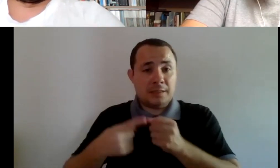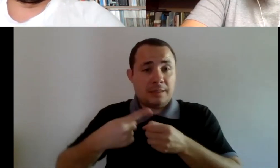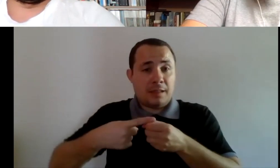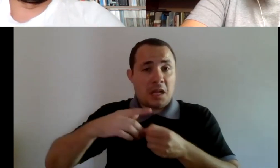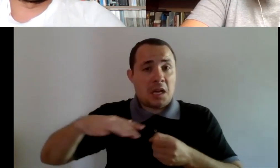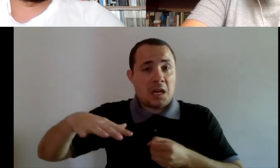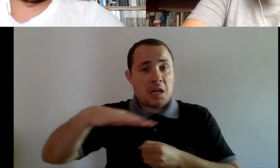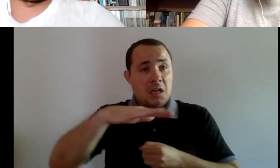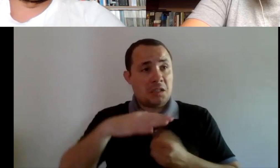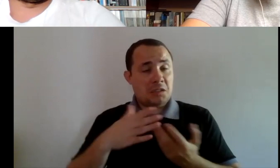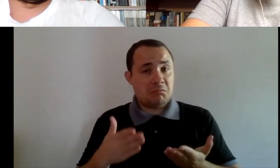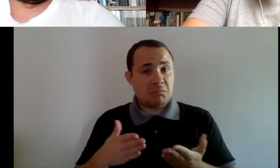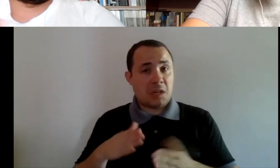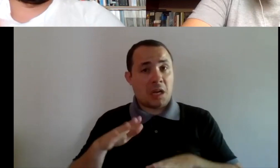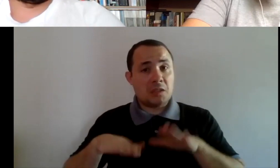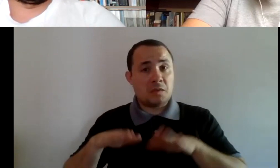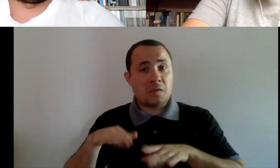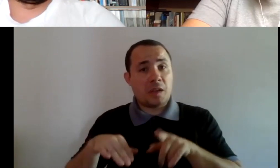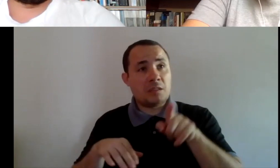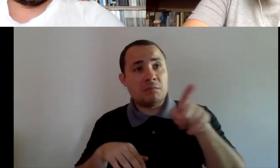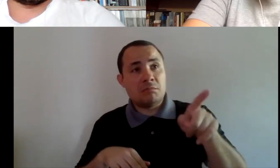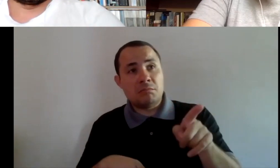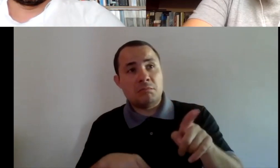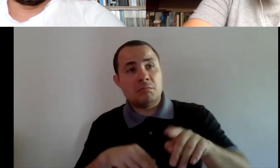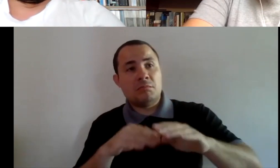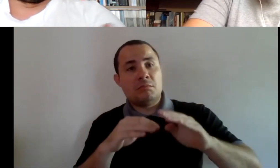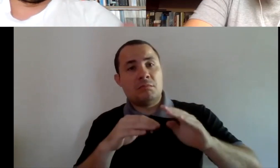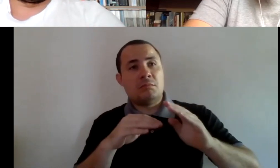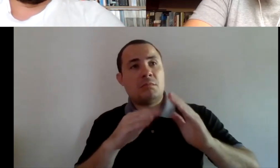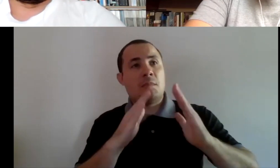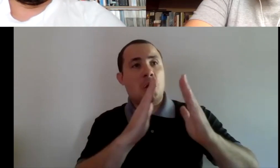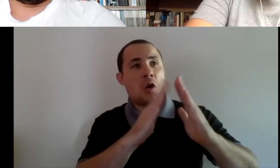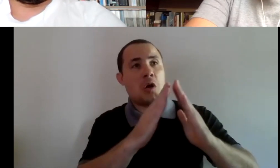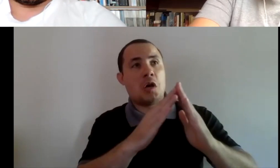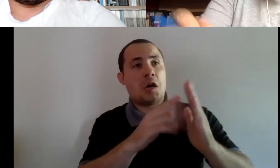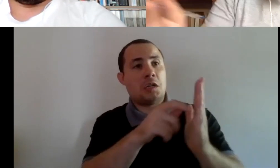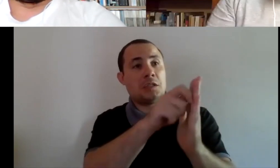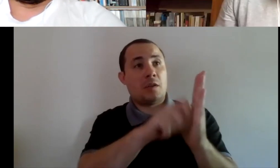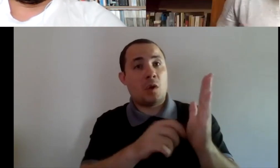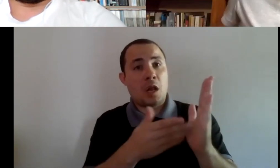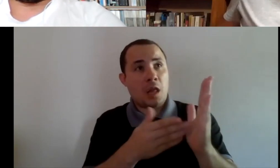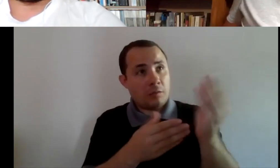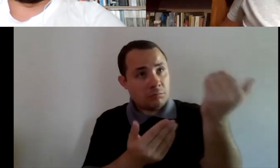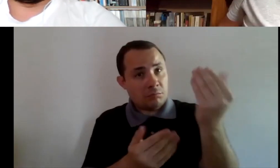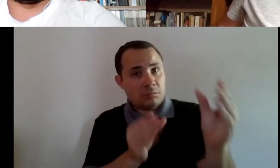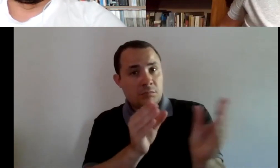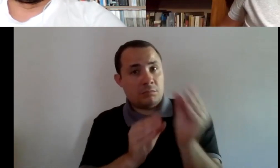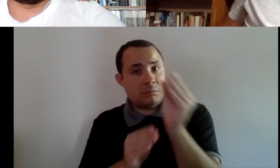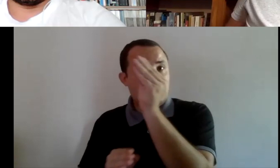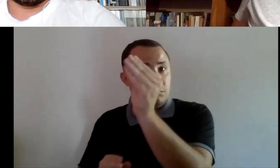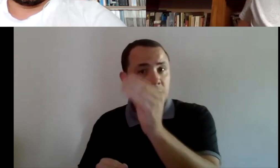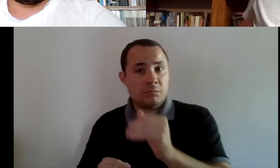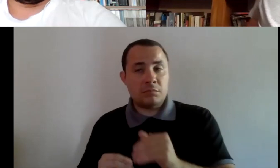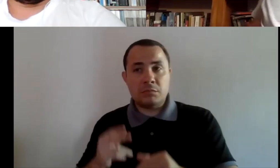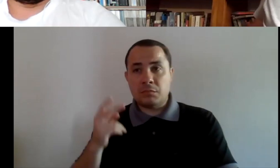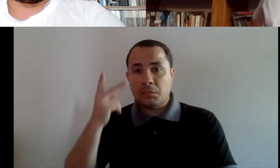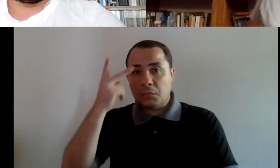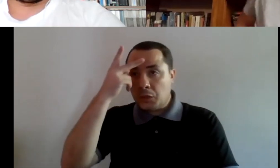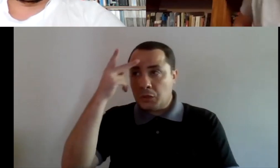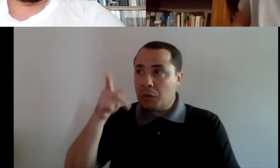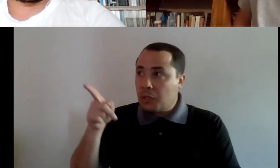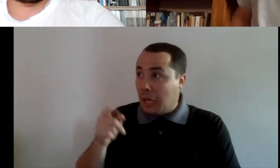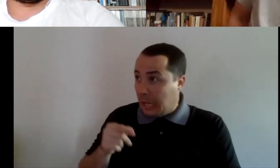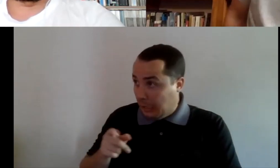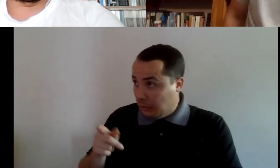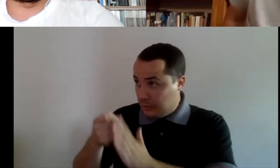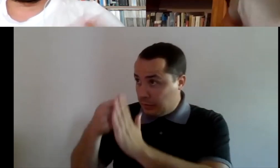do morador, do frequentador da biblioteca com esses autores se daria de um modo mais profundo, né? Mas quando eu